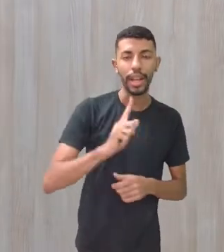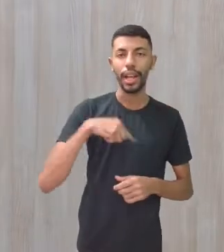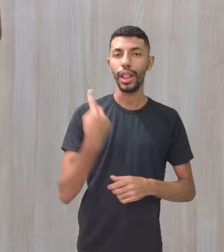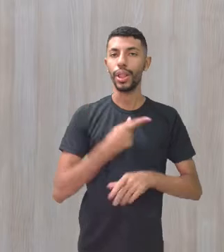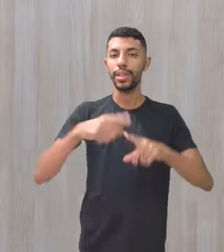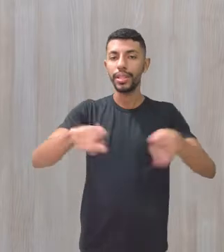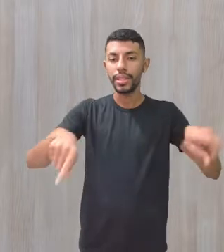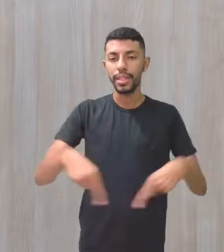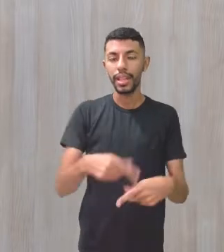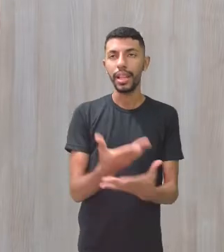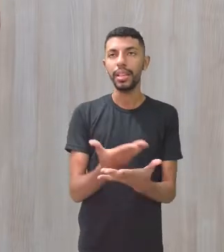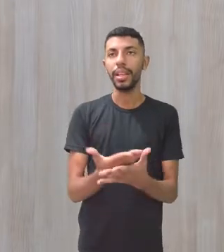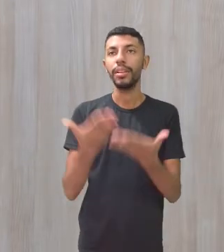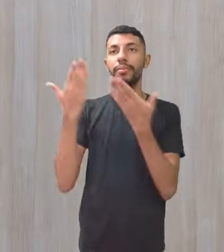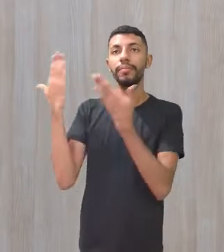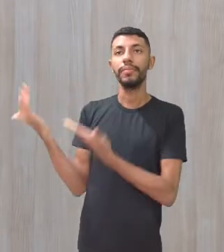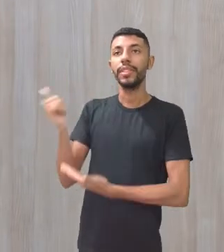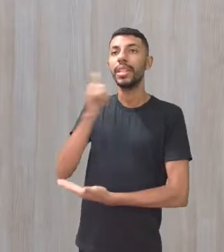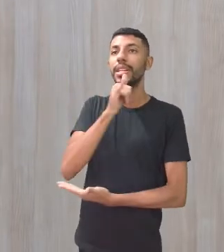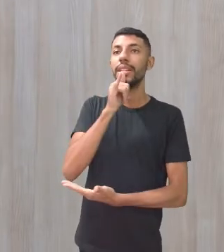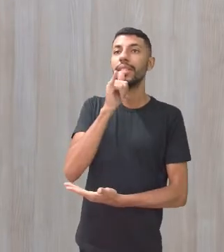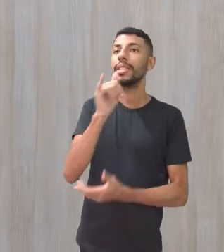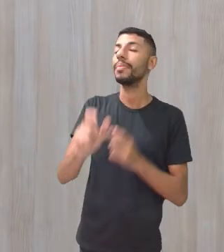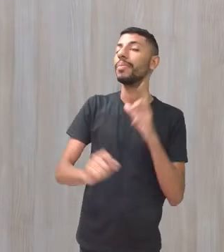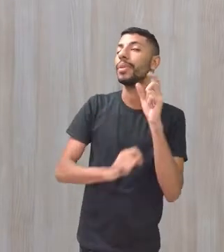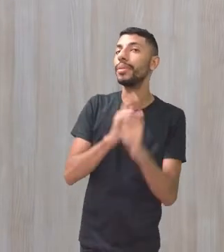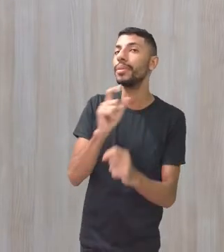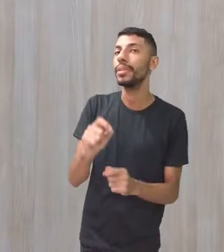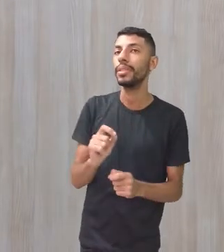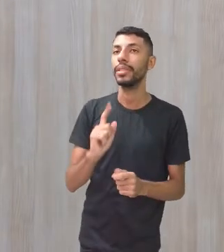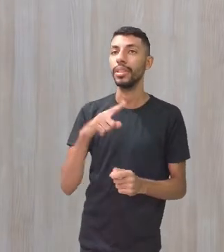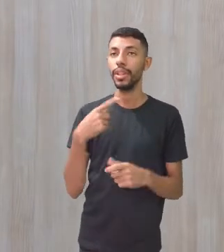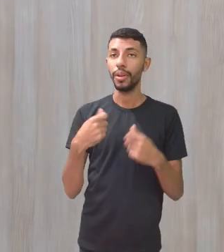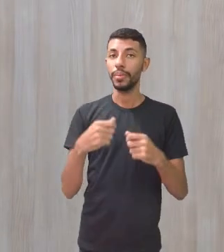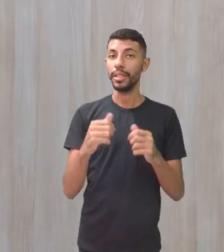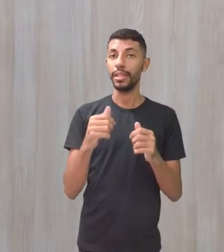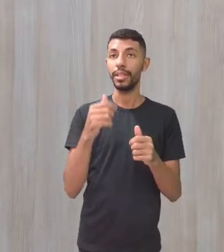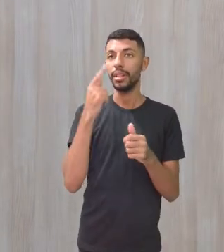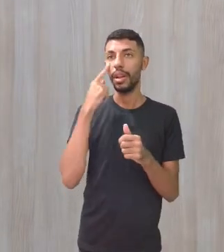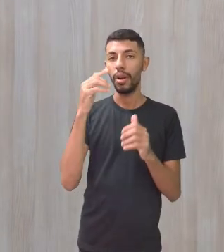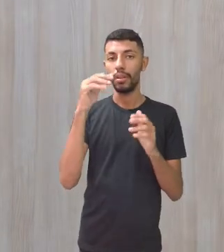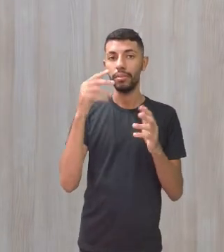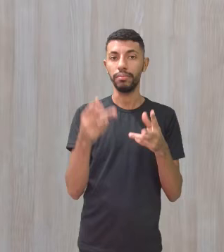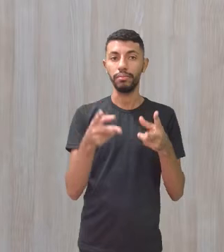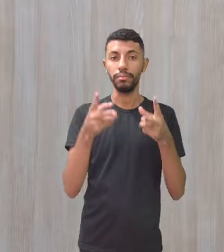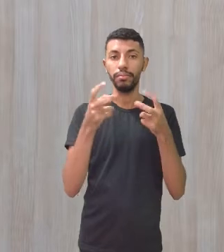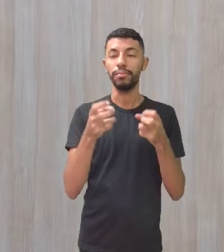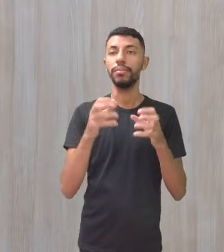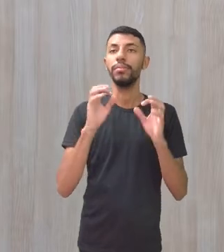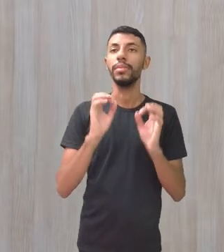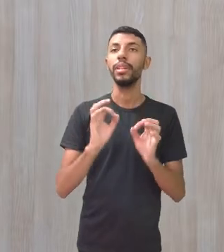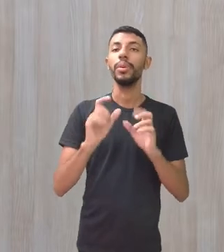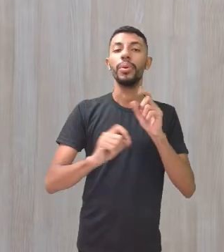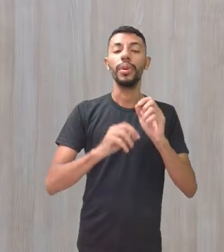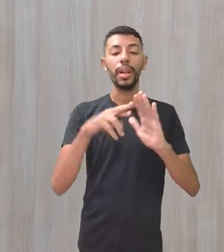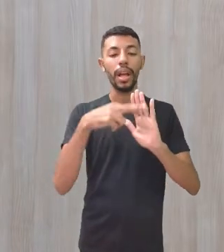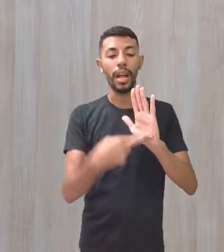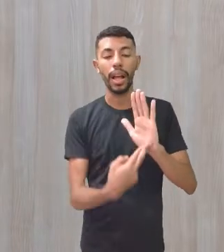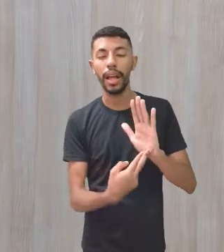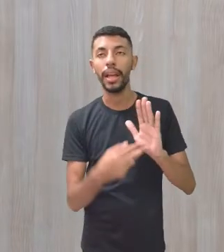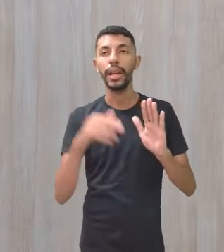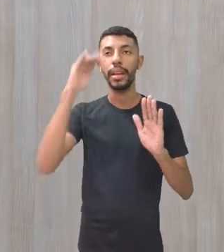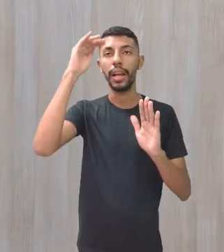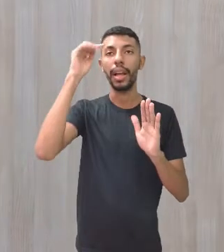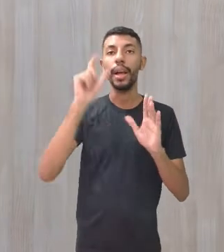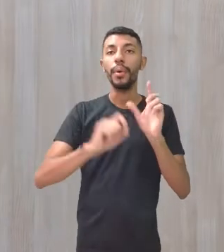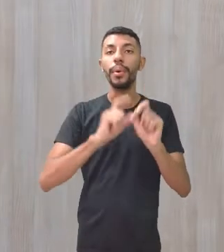né? Um exemplo aí que a gente deve seguir, né? A regra, ela pode ser um exemplo que a gente segue,